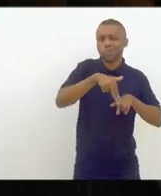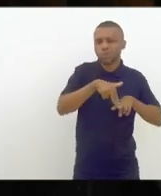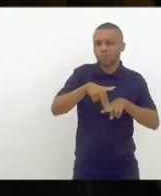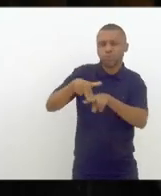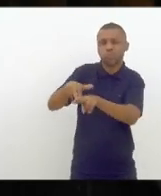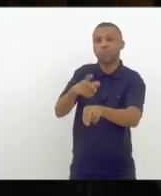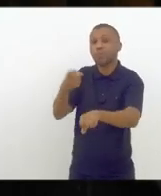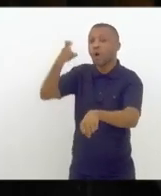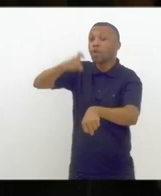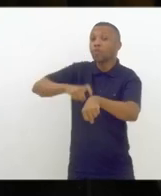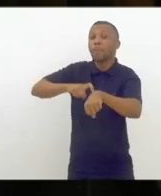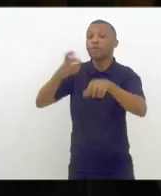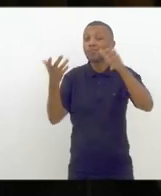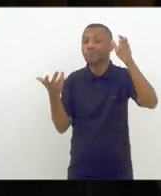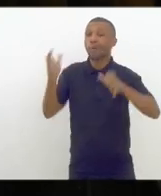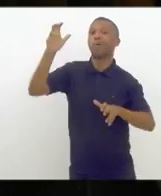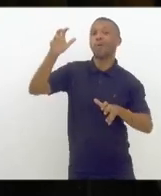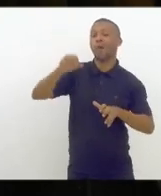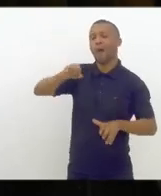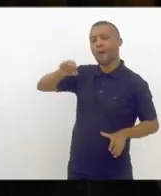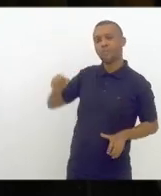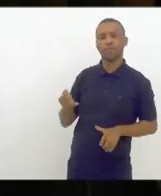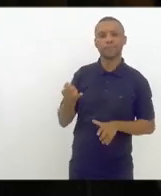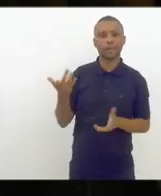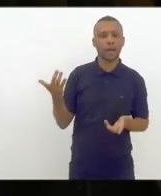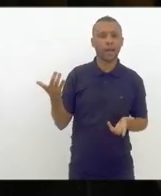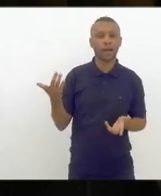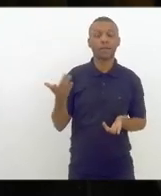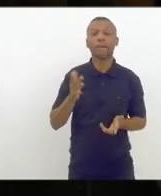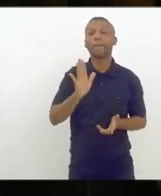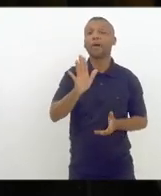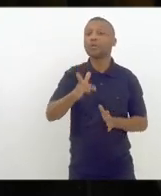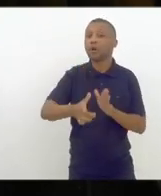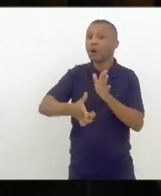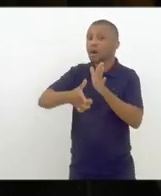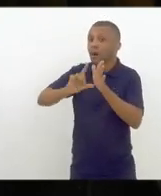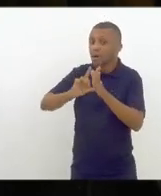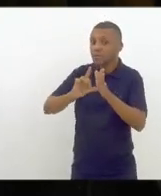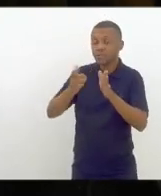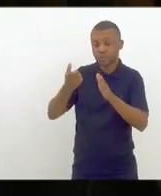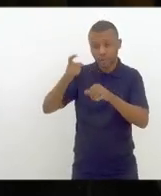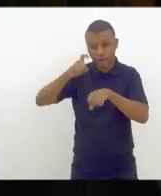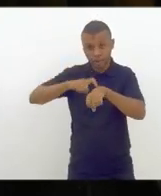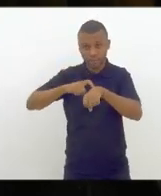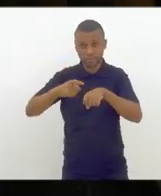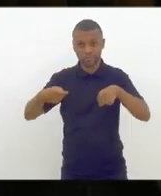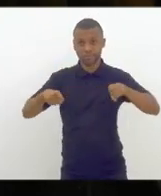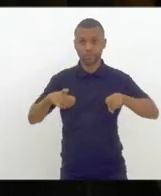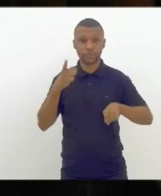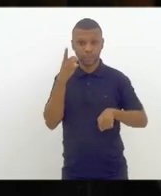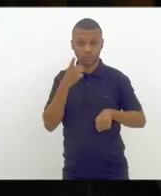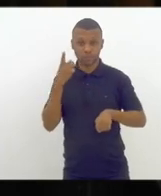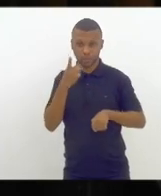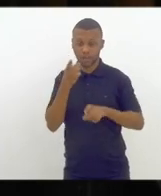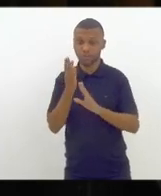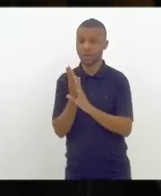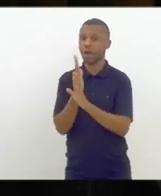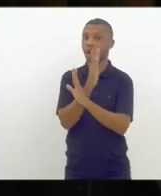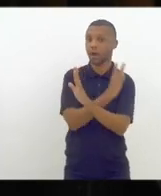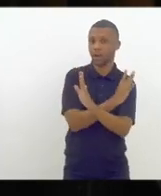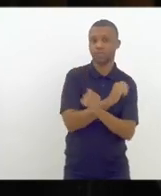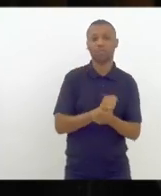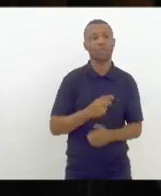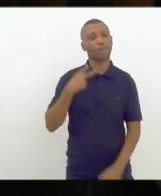onda. Eu, antes de estar deputado, eu fui vereador.